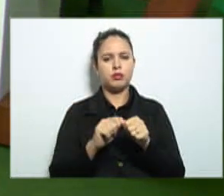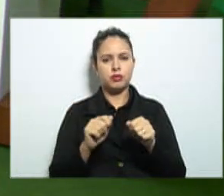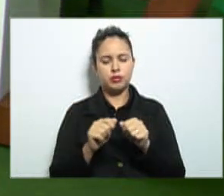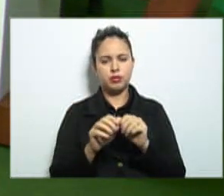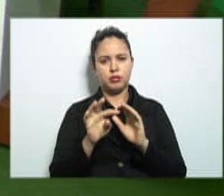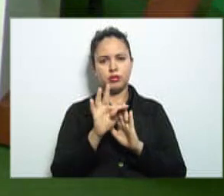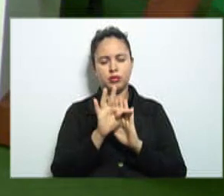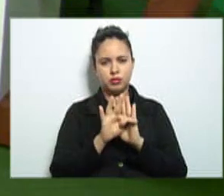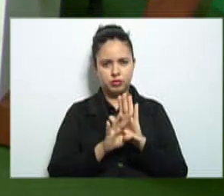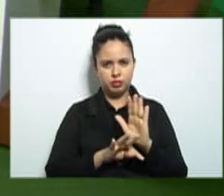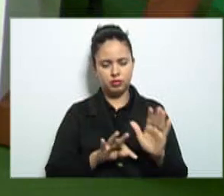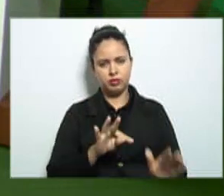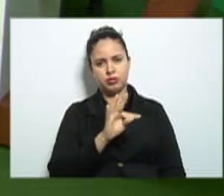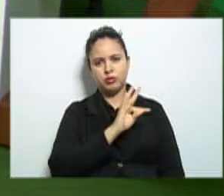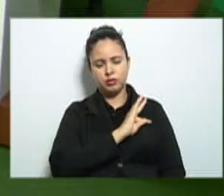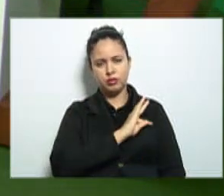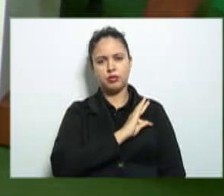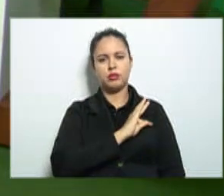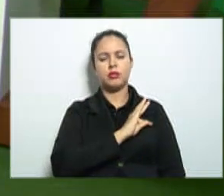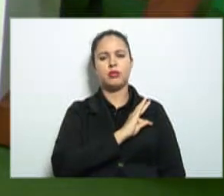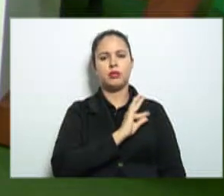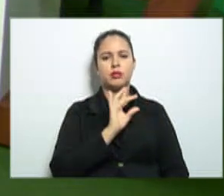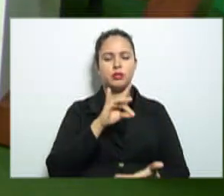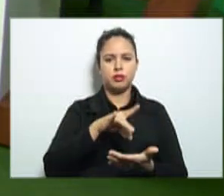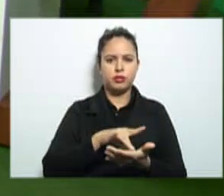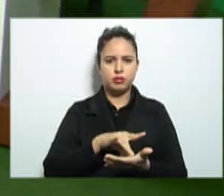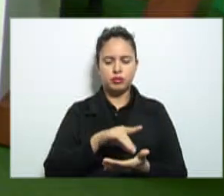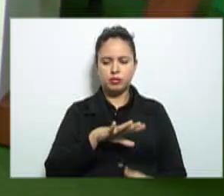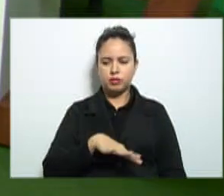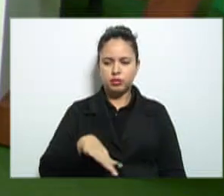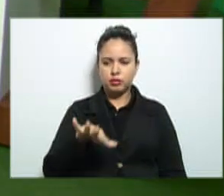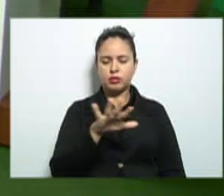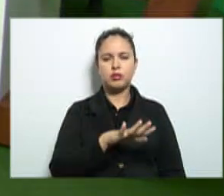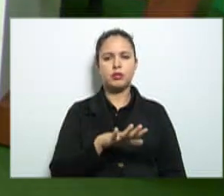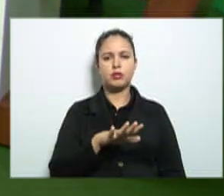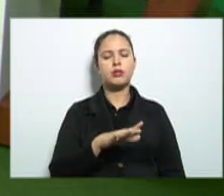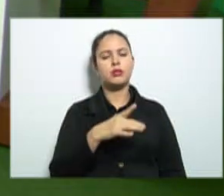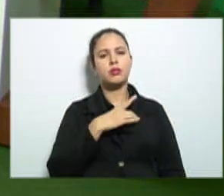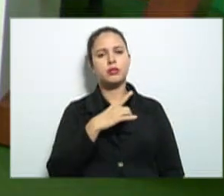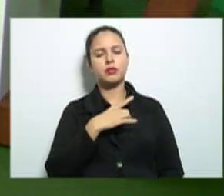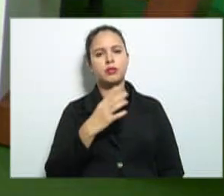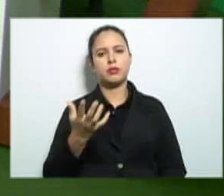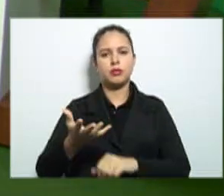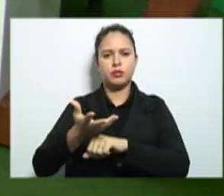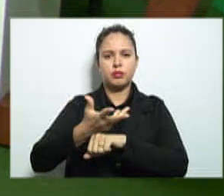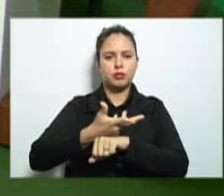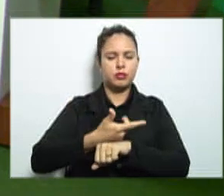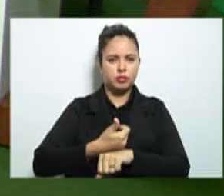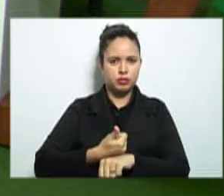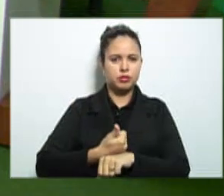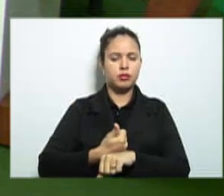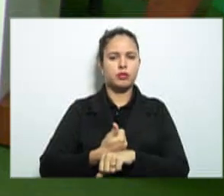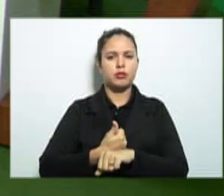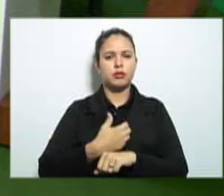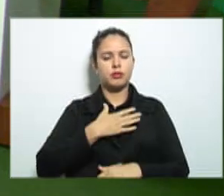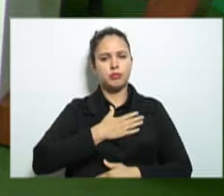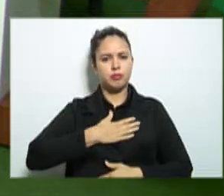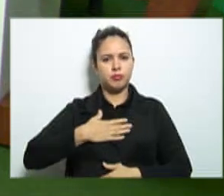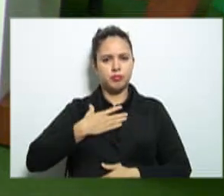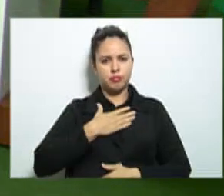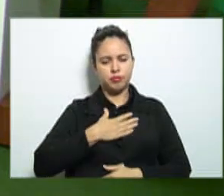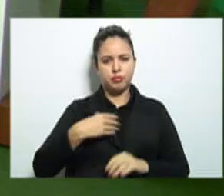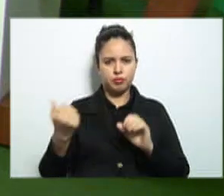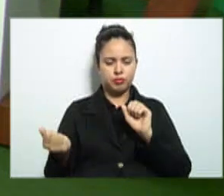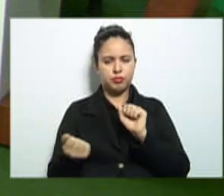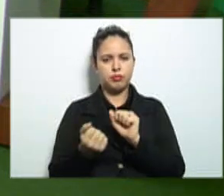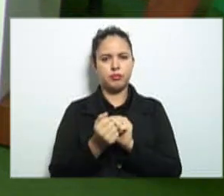técnicos, oficiais e comerciais, que vocês tenham, né, as competências, habilidades necessárias para isso. Foi um prazer trabalhar com